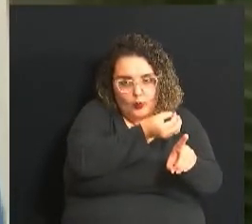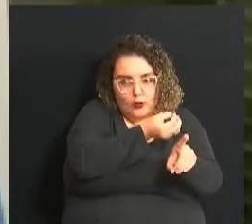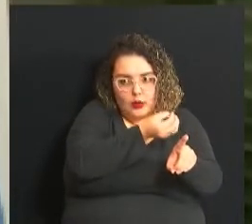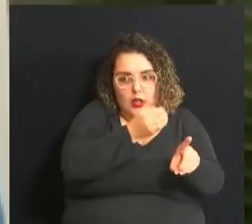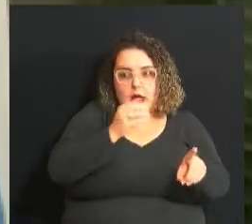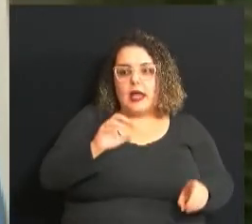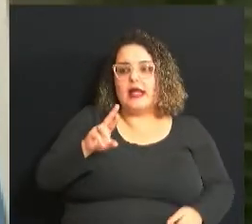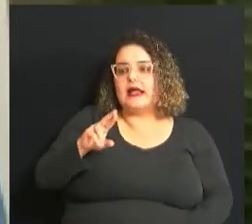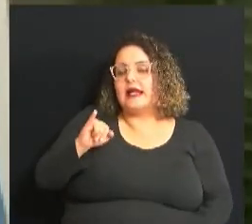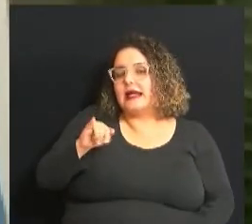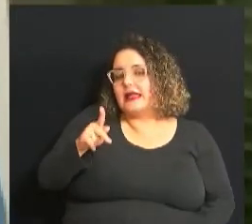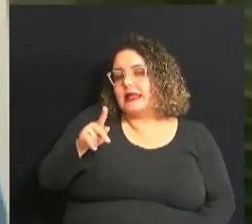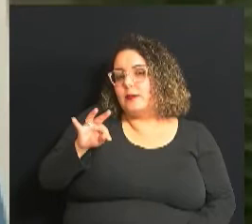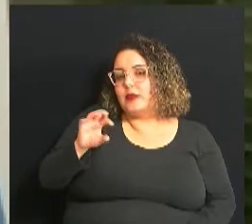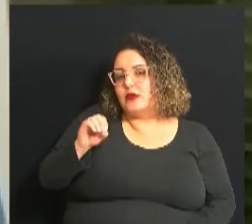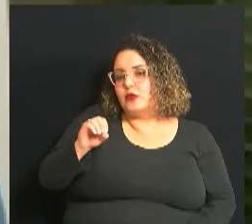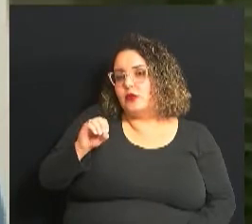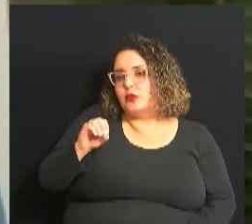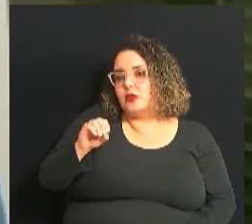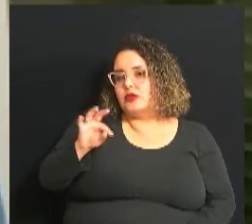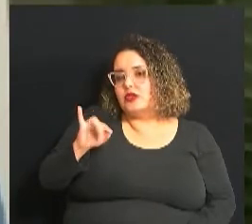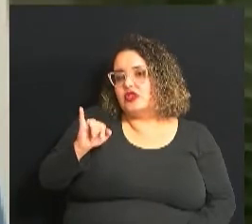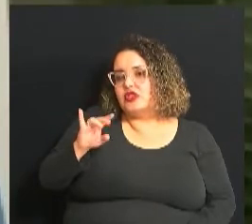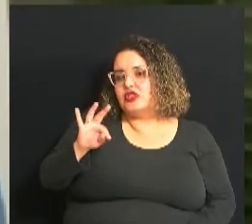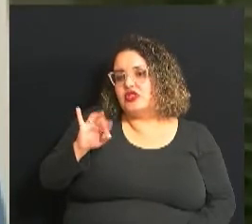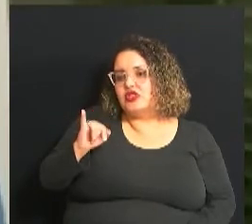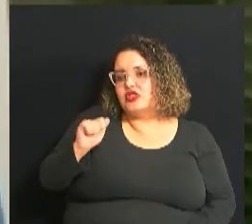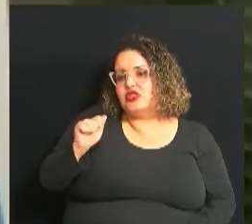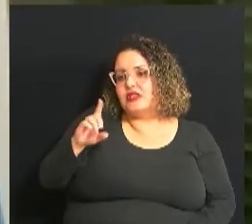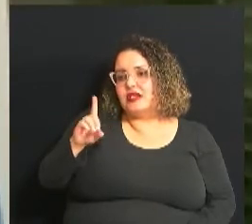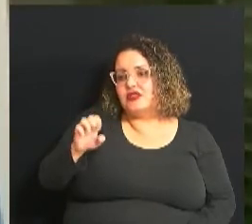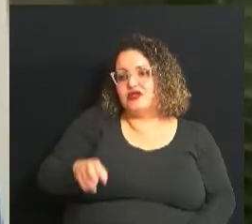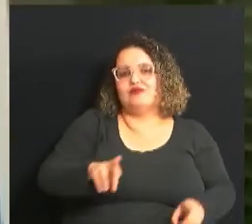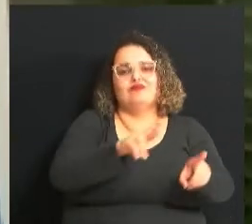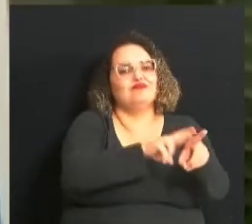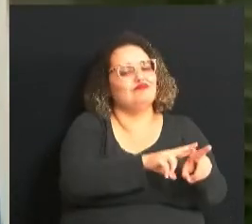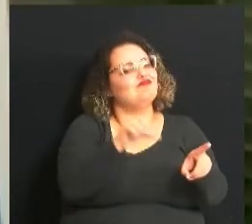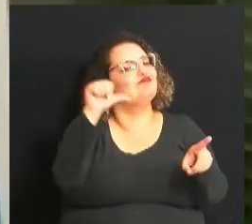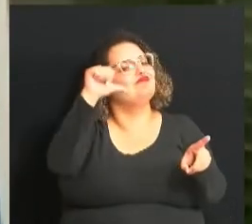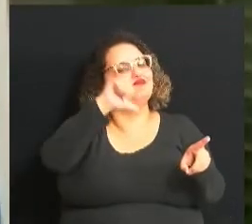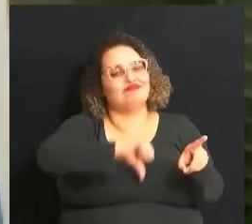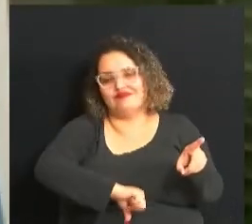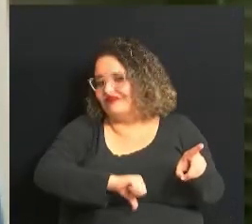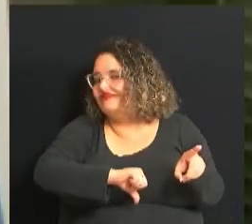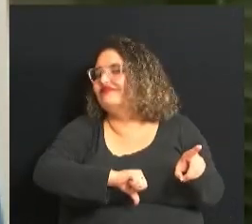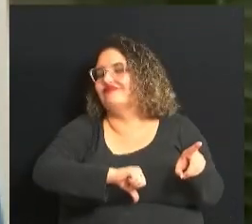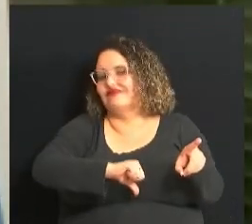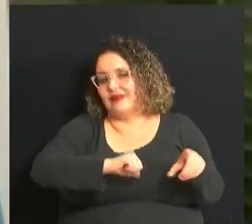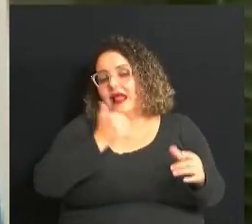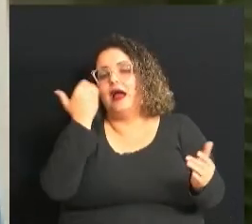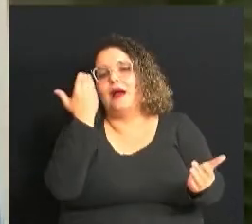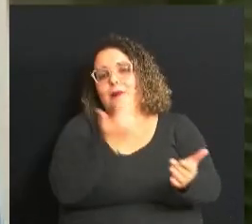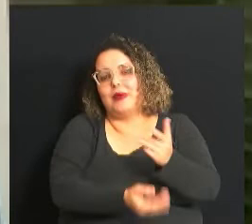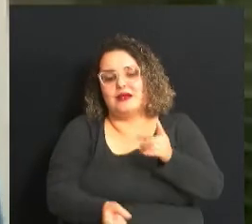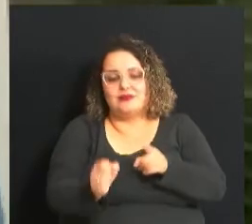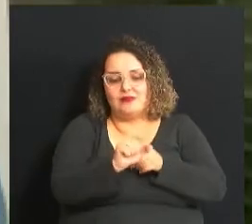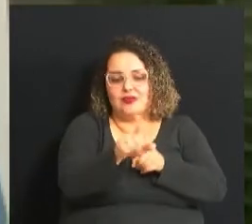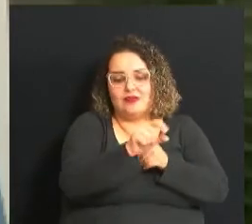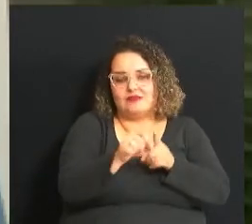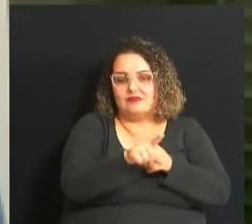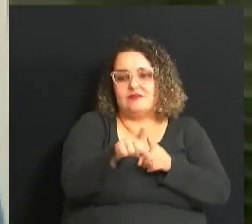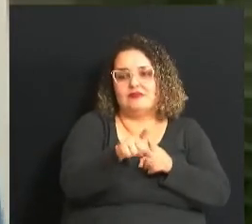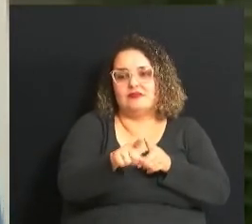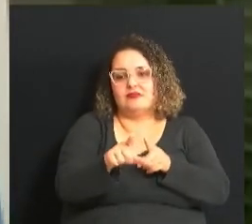criptorquidia. Esses testículos funcionam mal, eles provavelmente perdem a fertilidade e têm mais chance